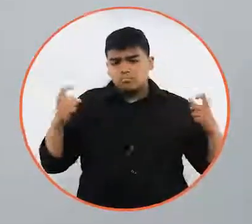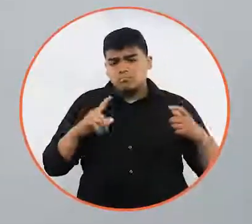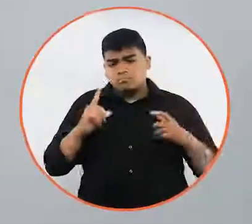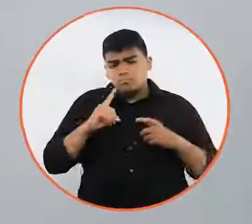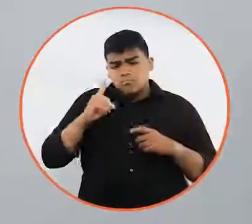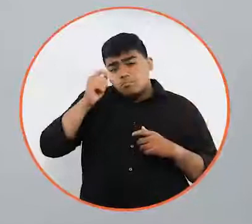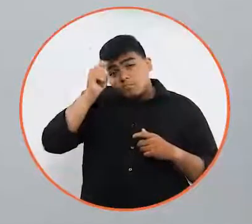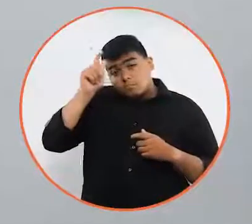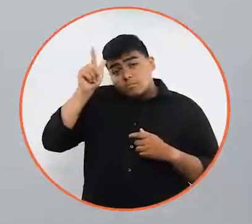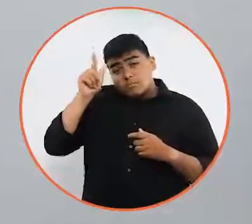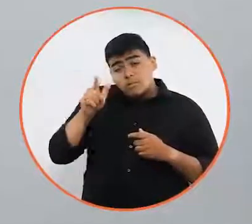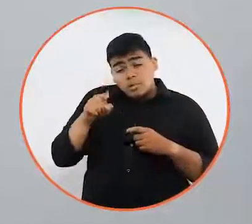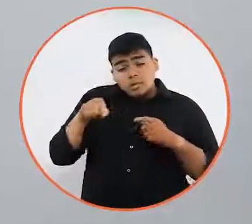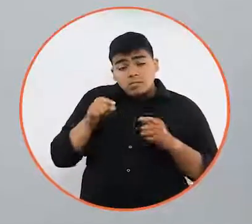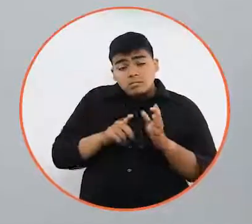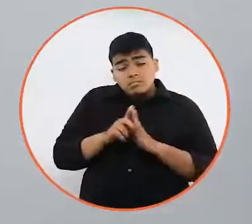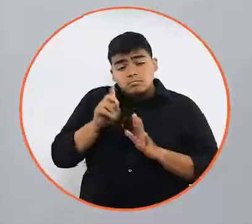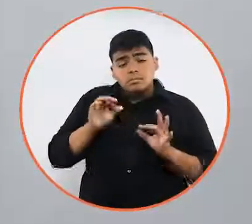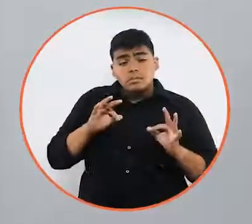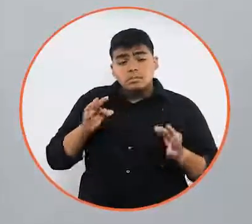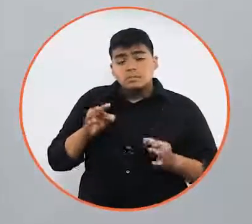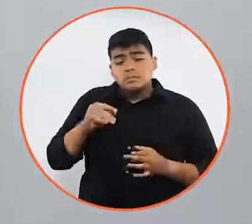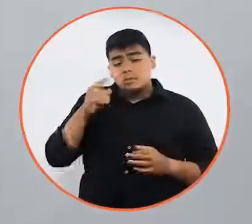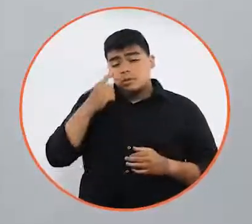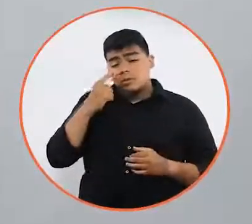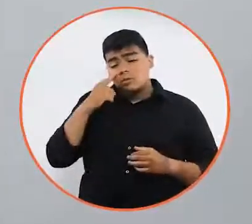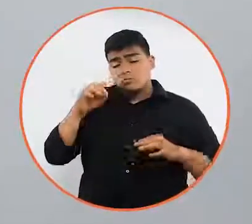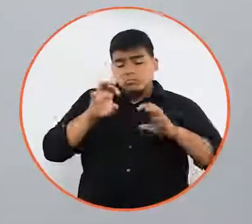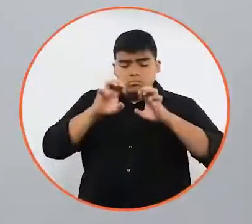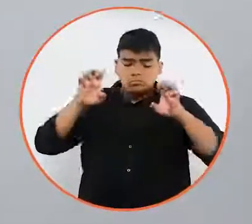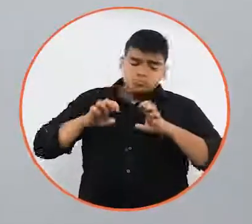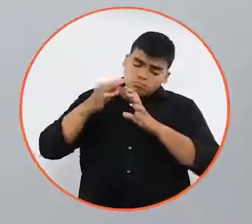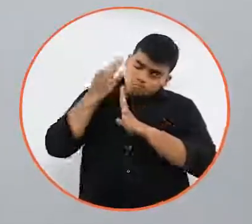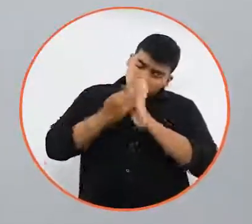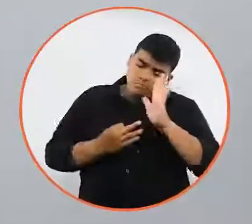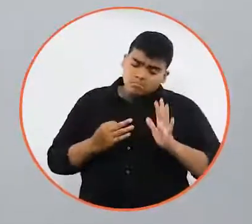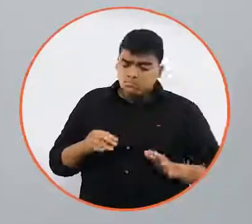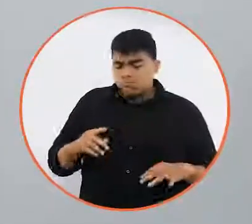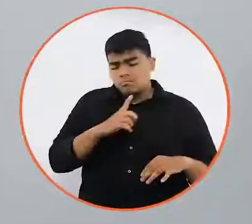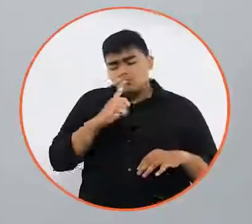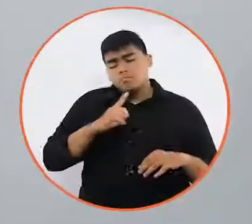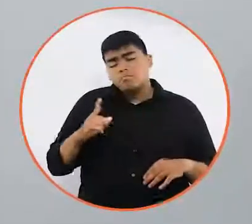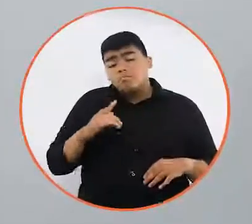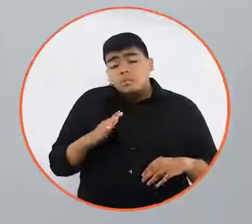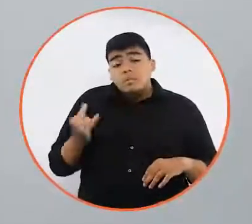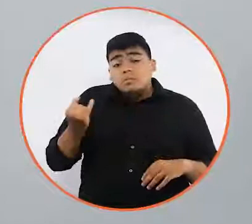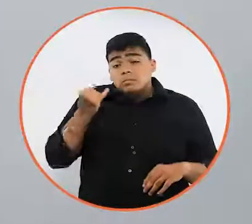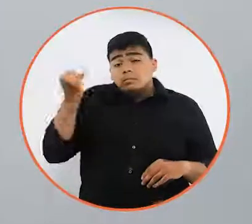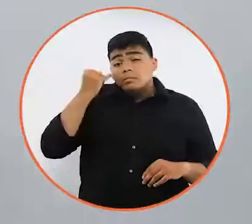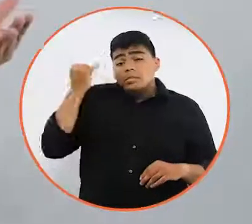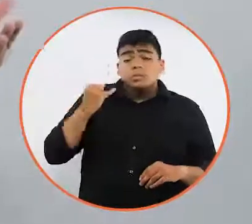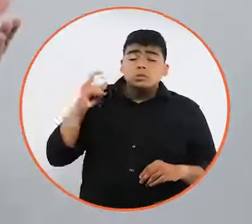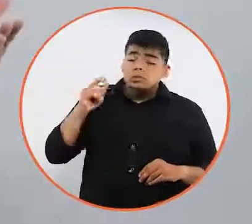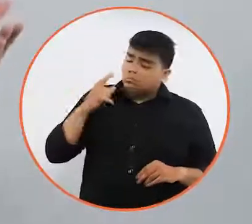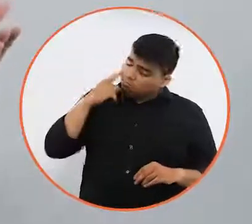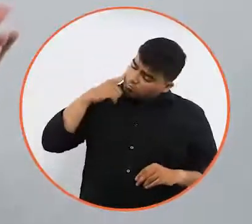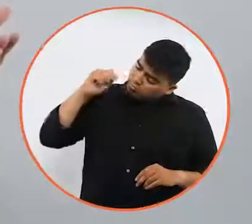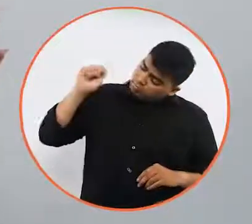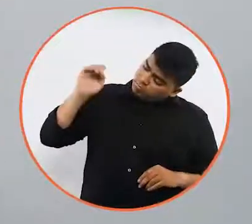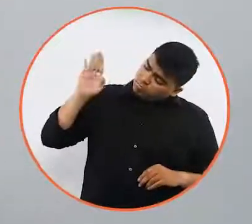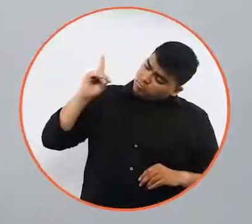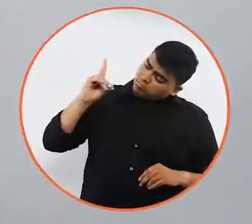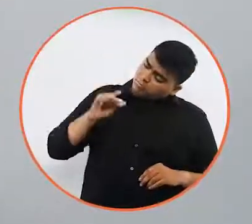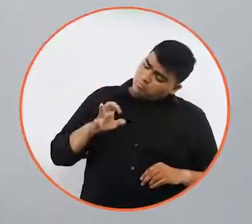é a criatividade do texto literário. Questão bem simples, tá, gente? Olha só. Na estruturação do texto, destaca-se o quê? Olhem aí